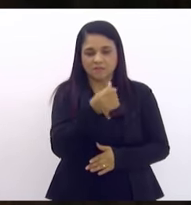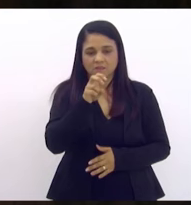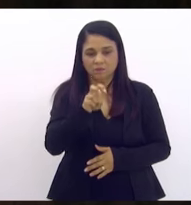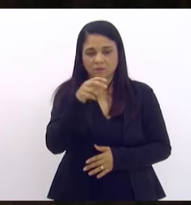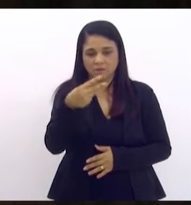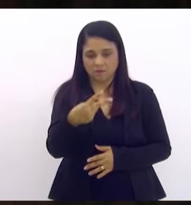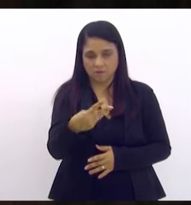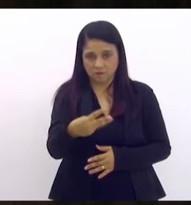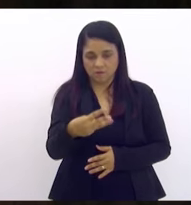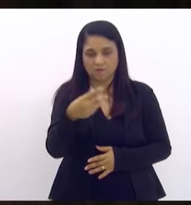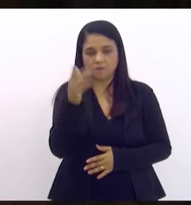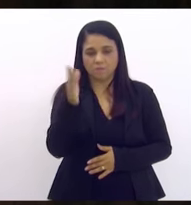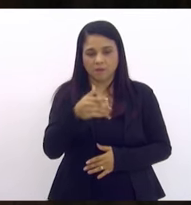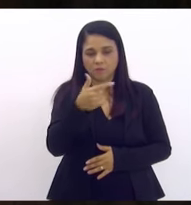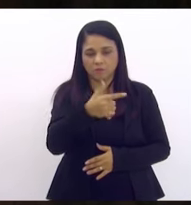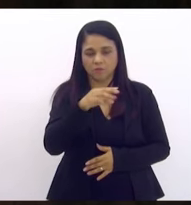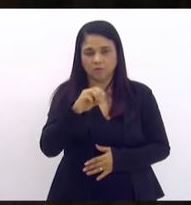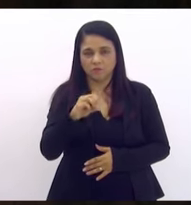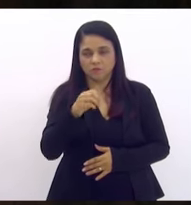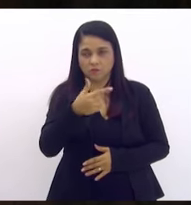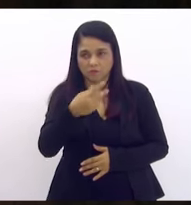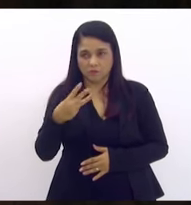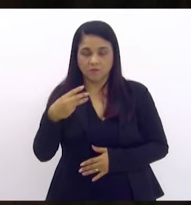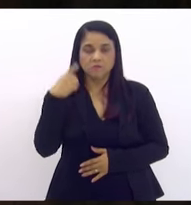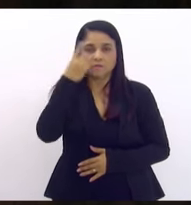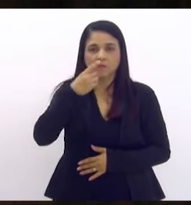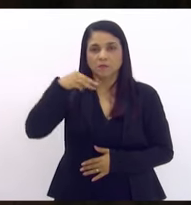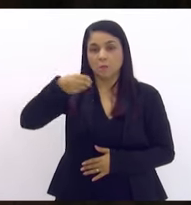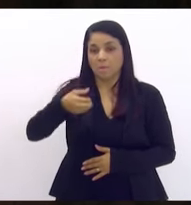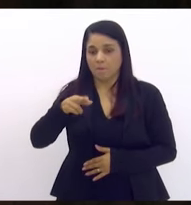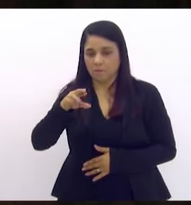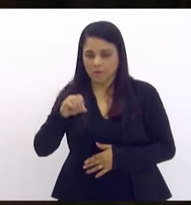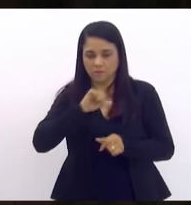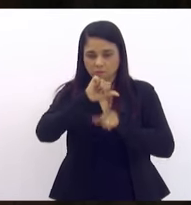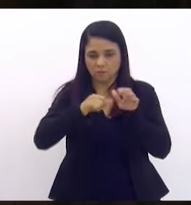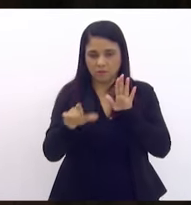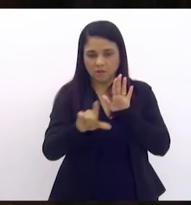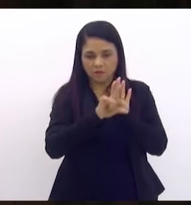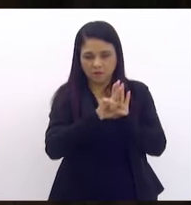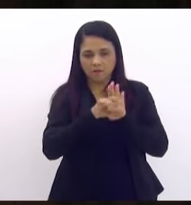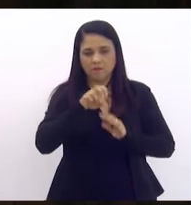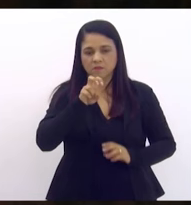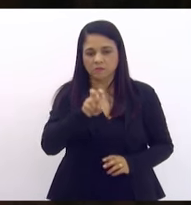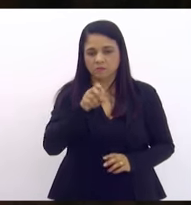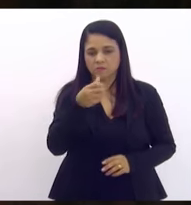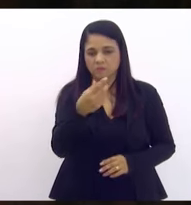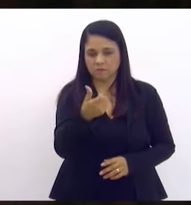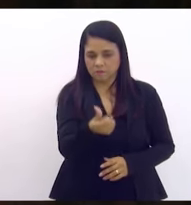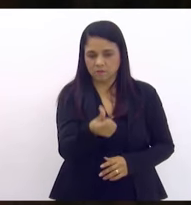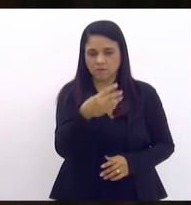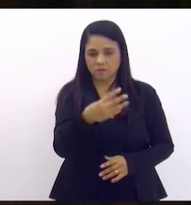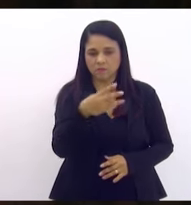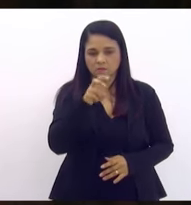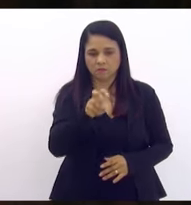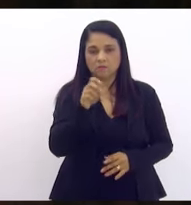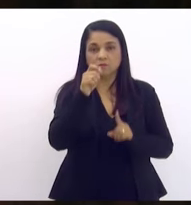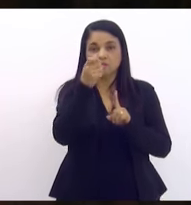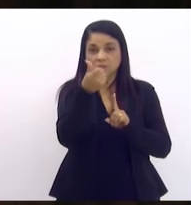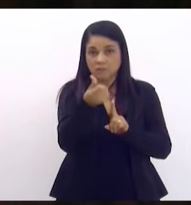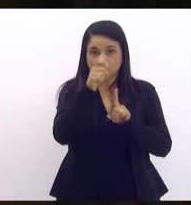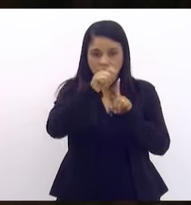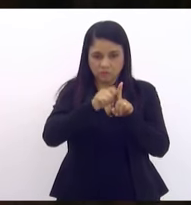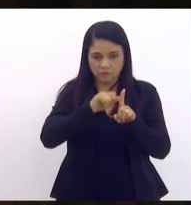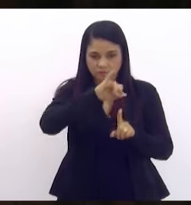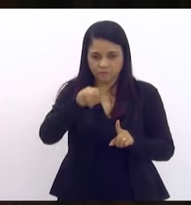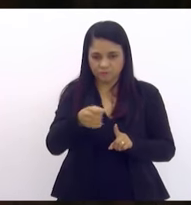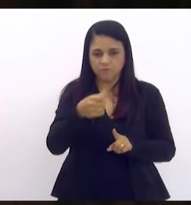2023 de autoria do deputado Márcio canela que altera a lei número 5645 de 6 de janeiro de 2010 instituindo no